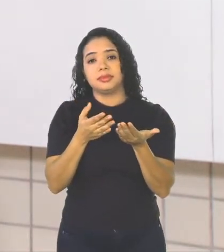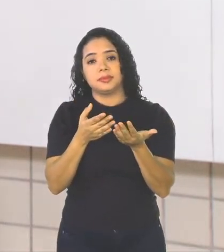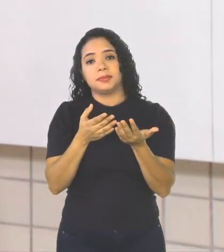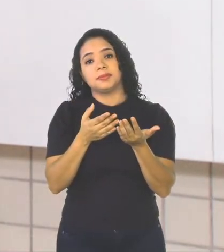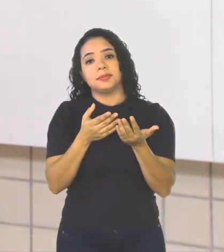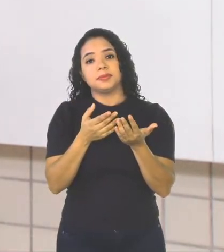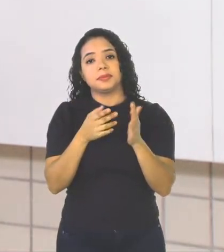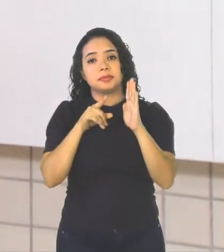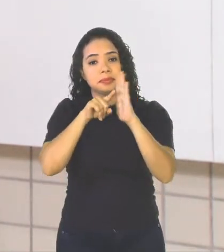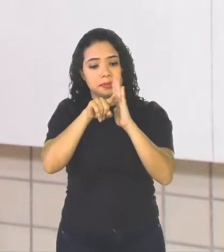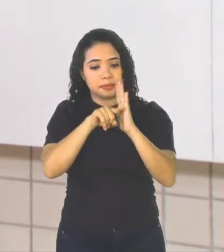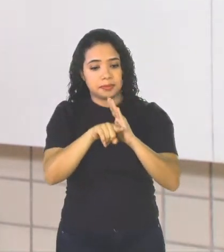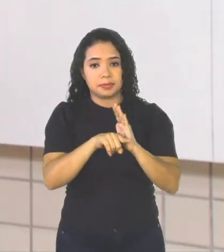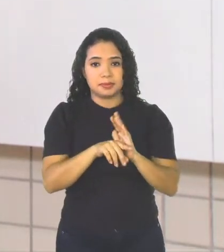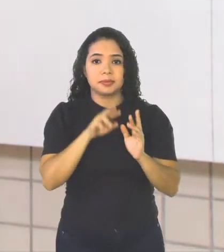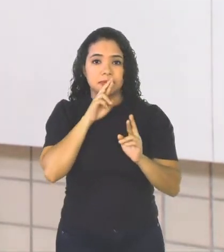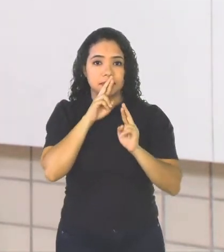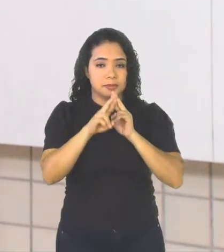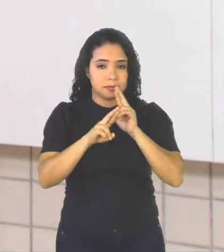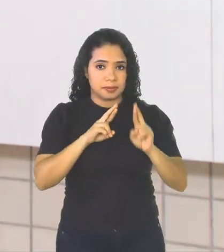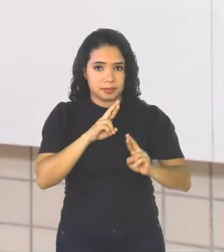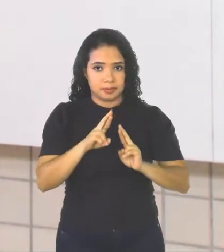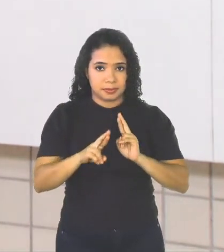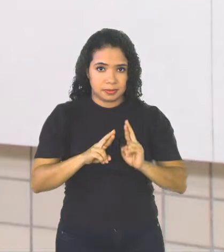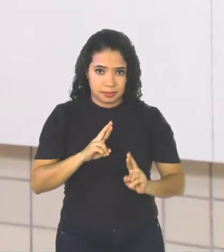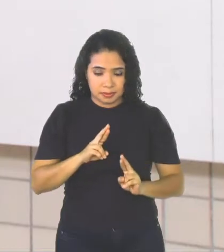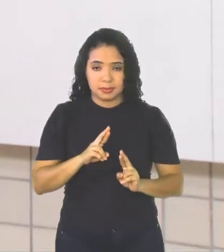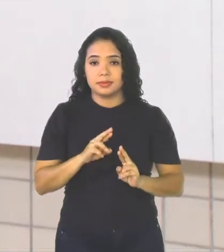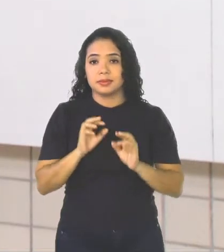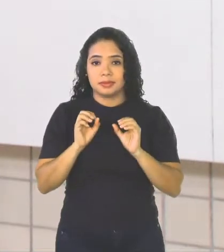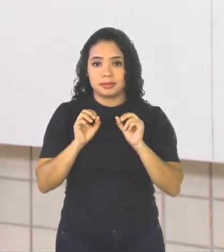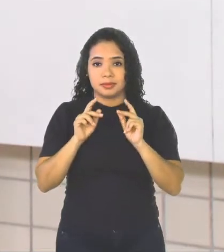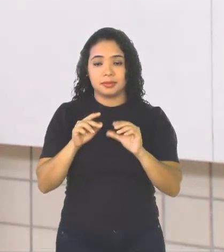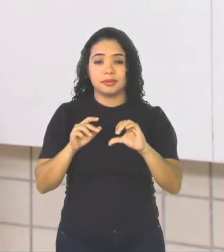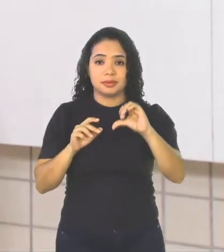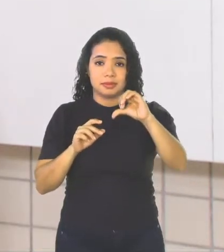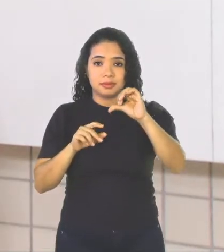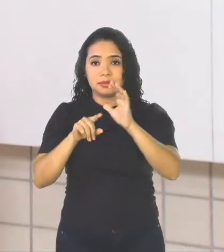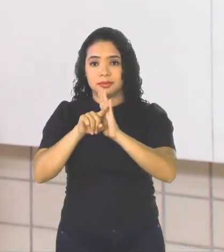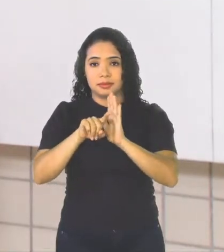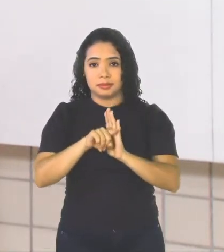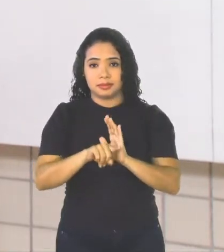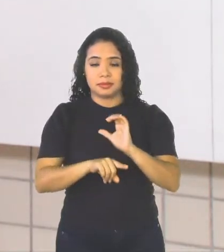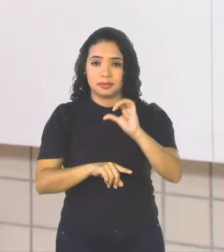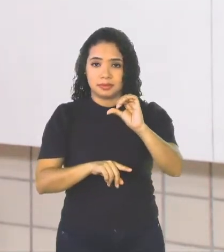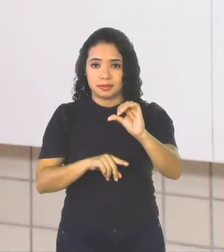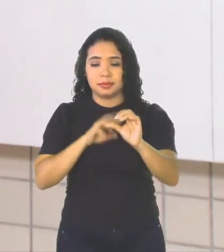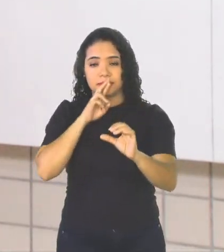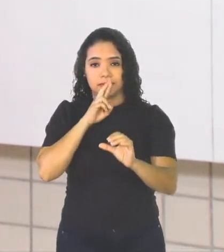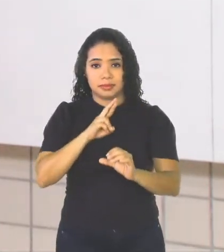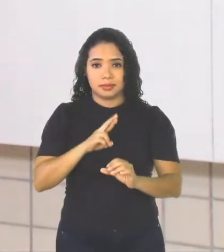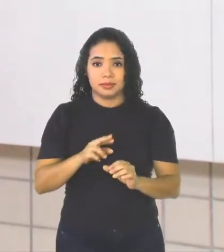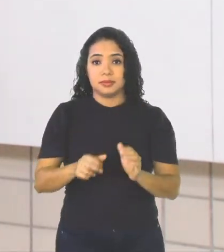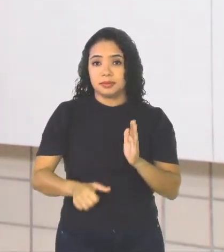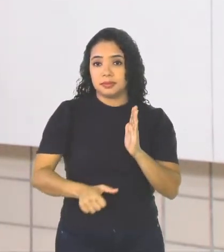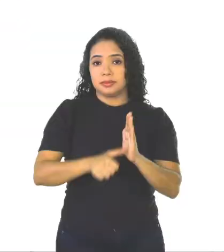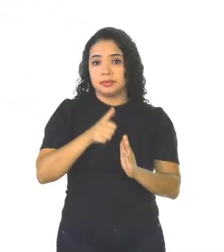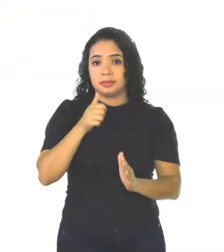algumas questões, ok? São 9 questões que a gente vai responder nessa aula de hoje. Primeira